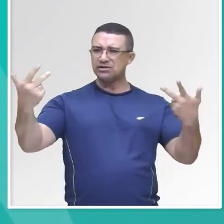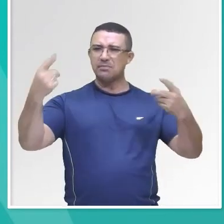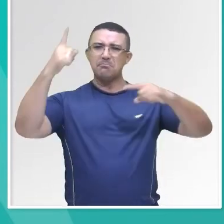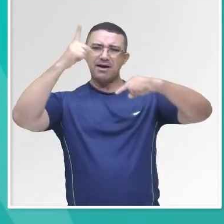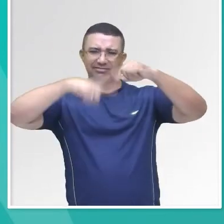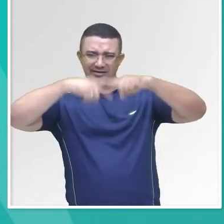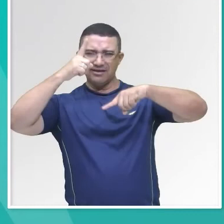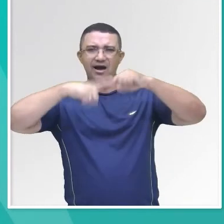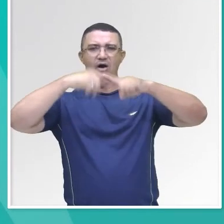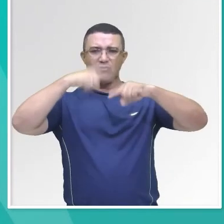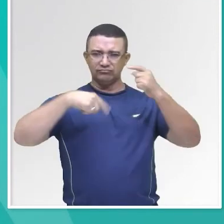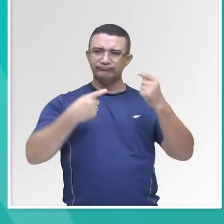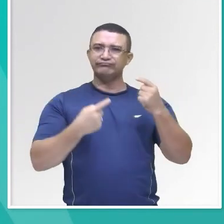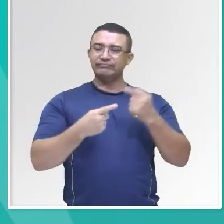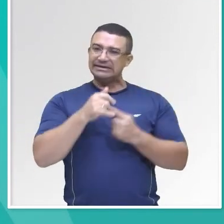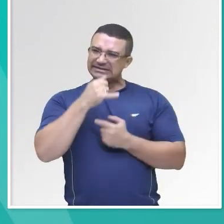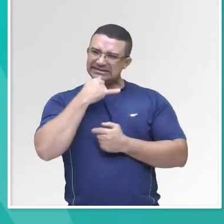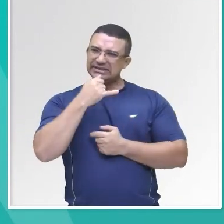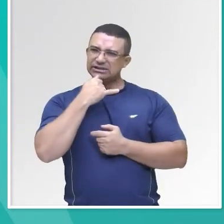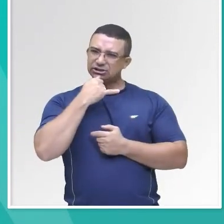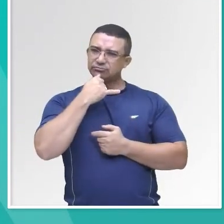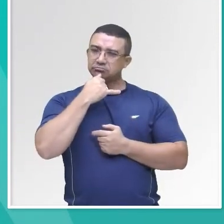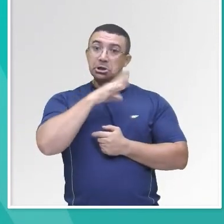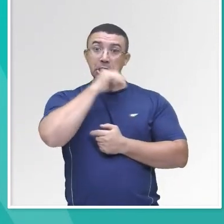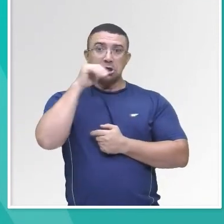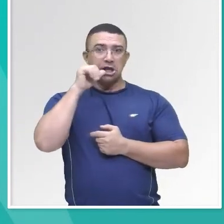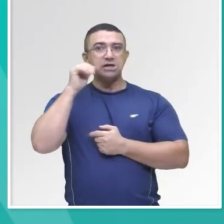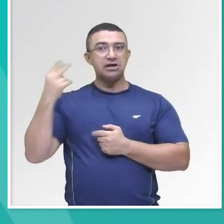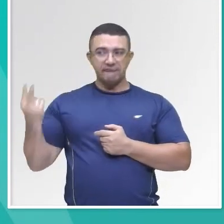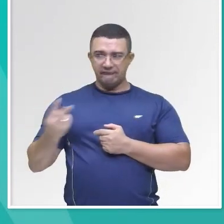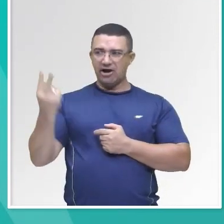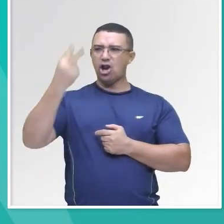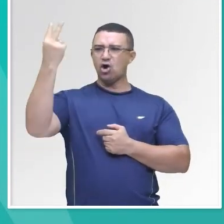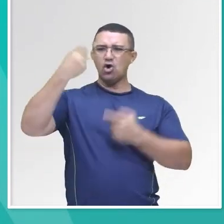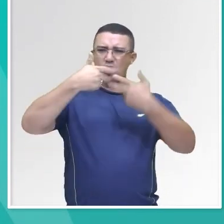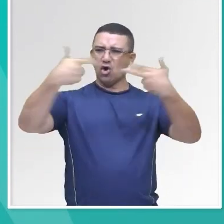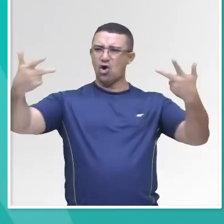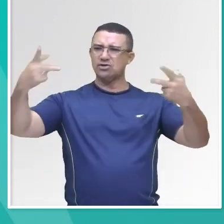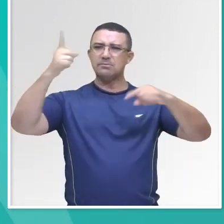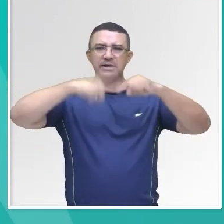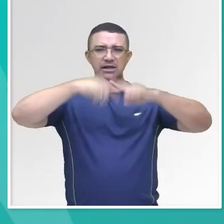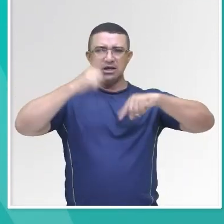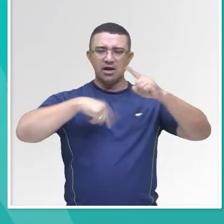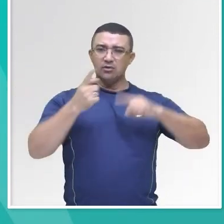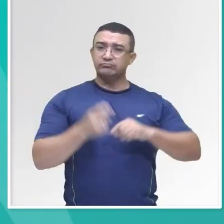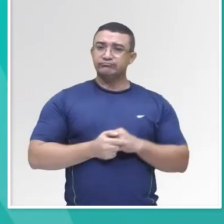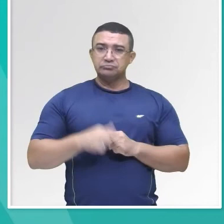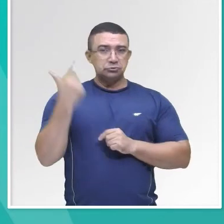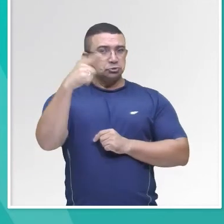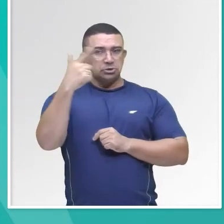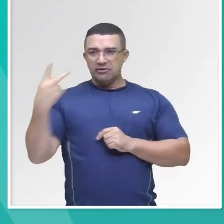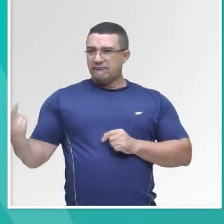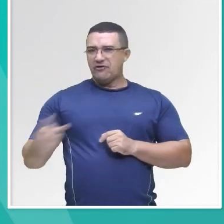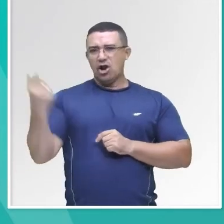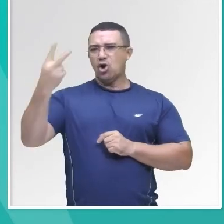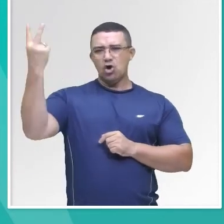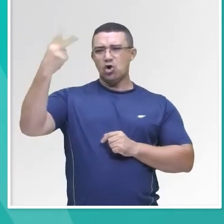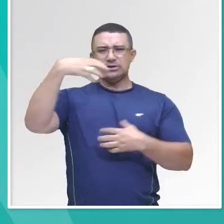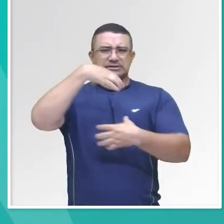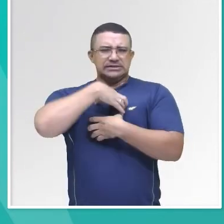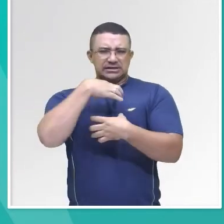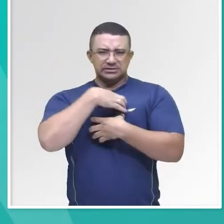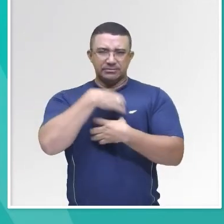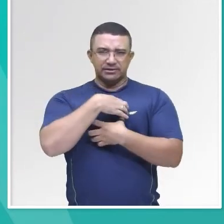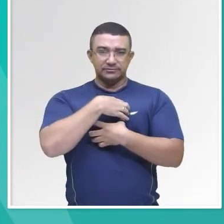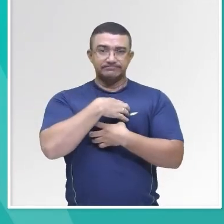triste. Né? E aqui ele diz, mas as crianças não sabem o que é a natureza em sua originalidade, porque hoje ele quer dizer que as crianças